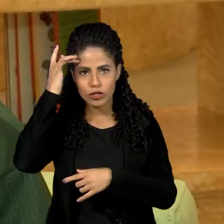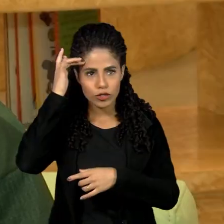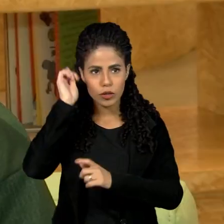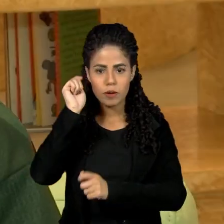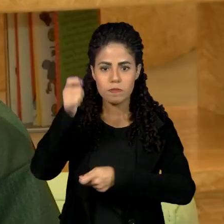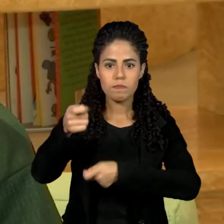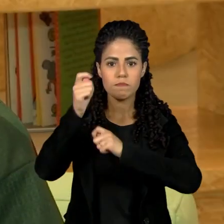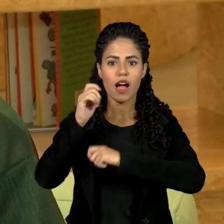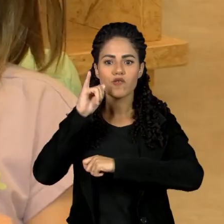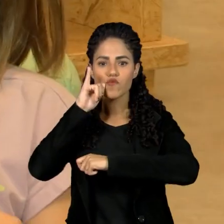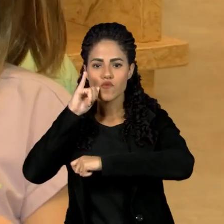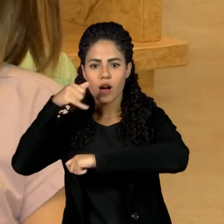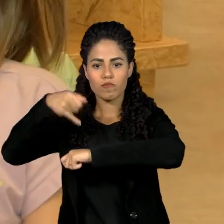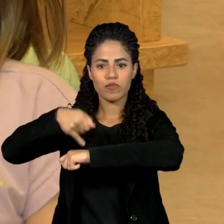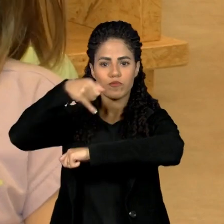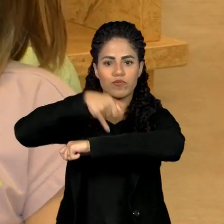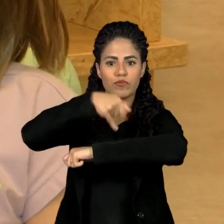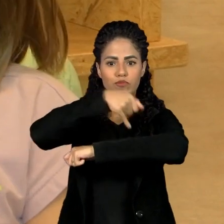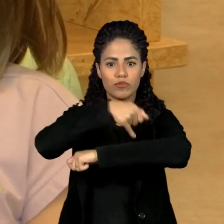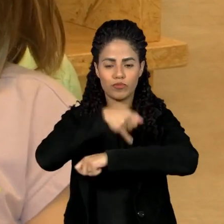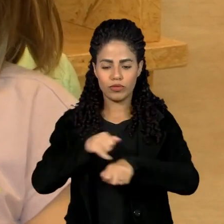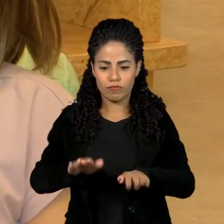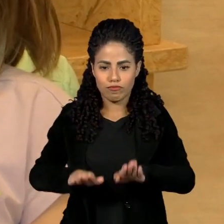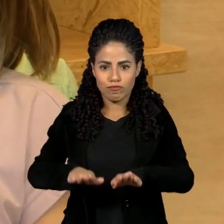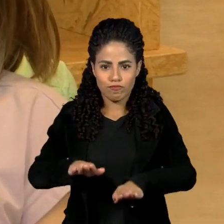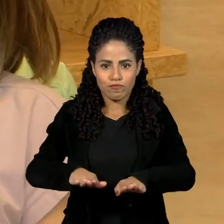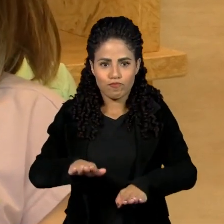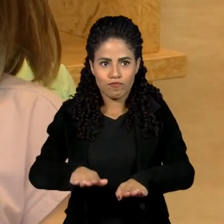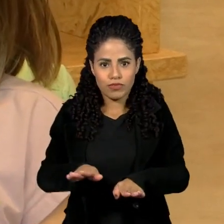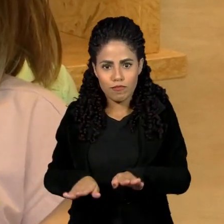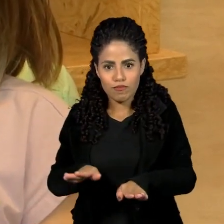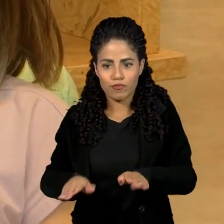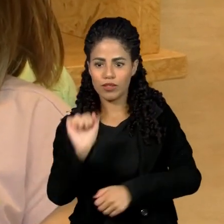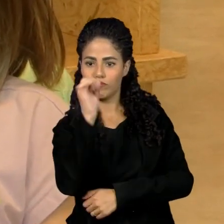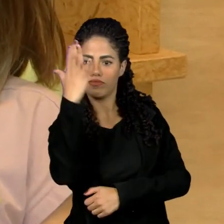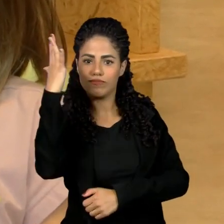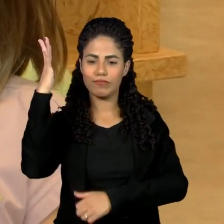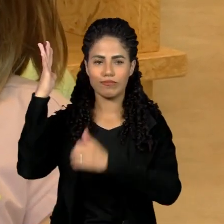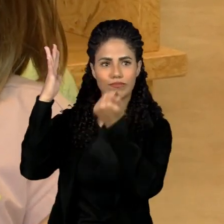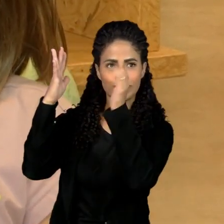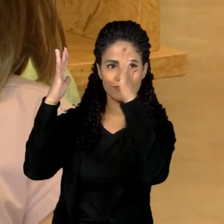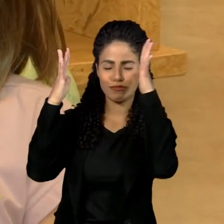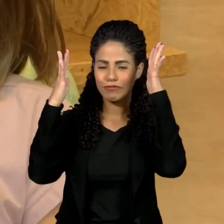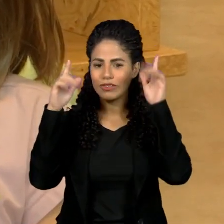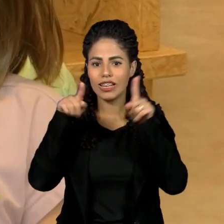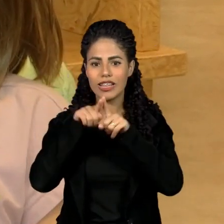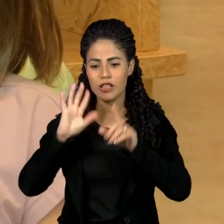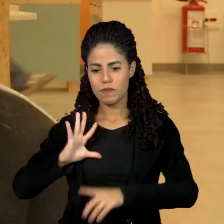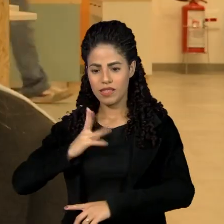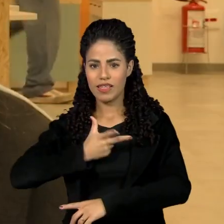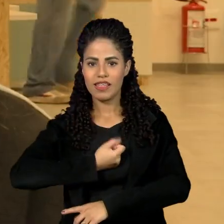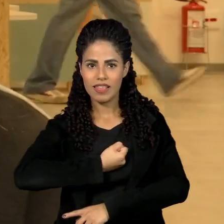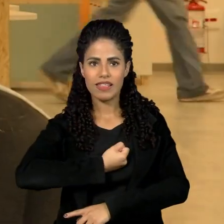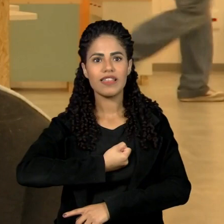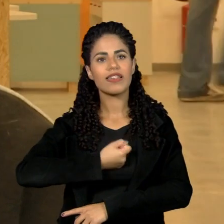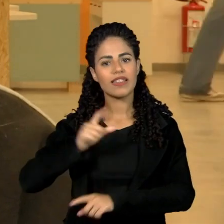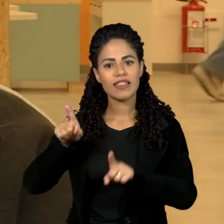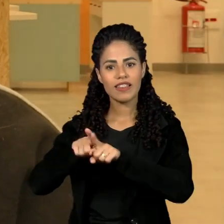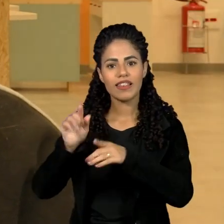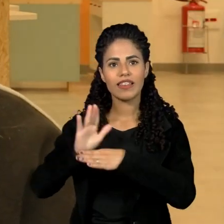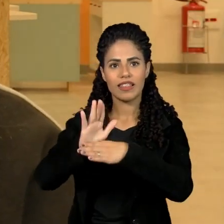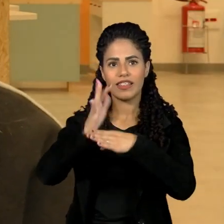Saci. Curupira. Ele salva as florestas de pegar fogo e também salva os animais. Ele assusta